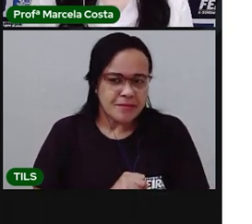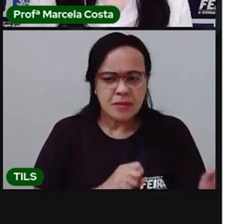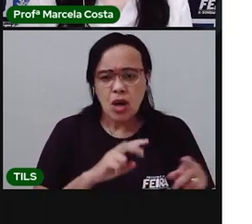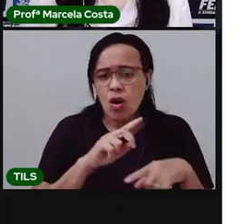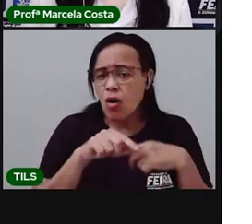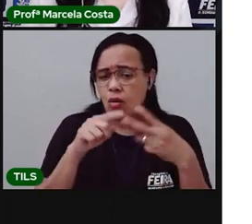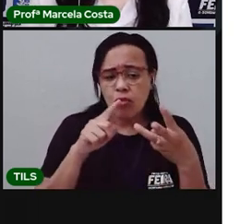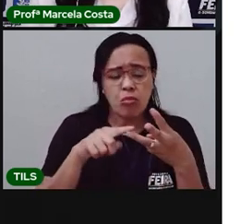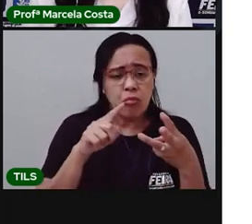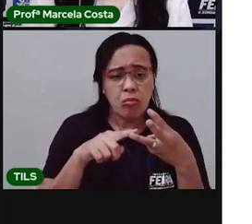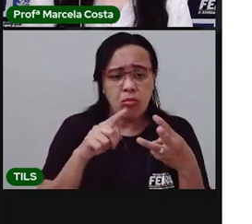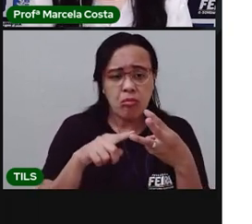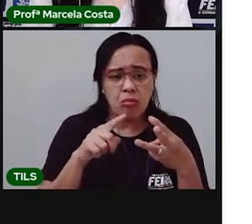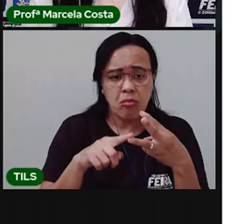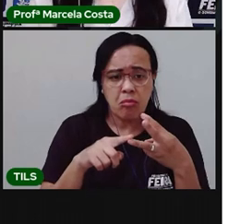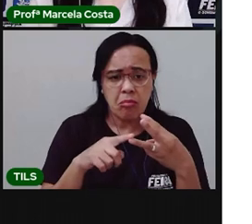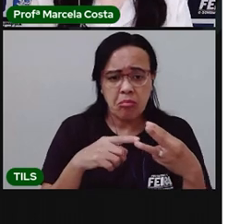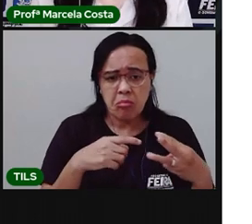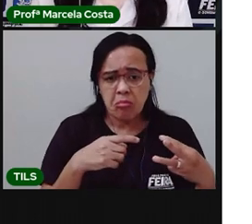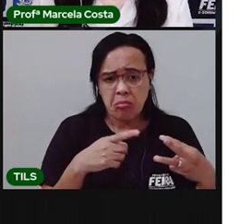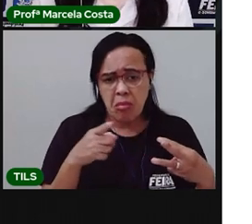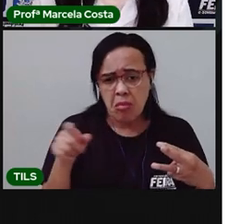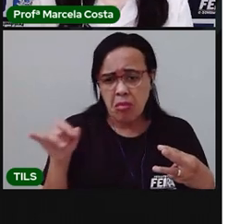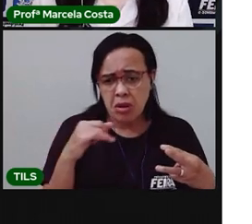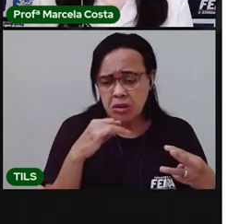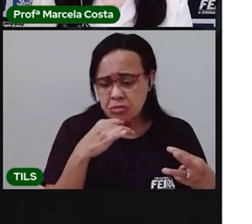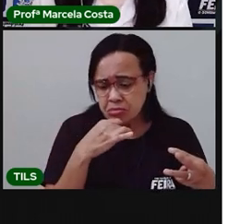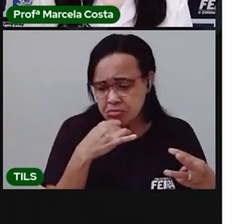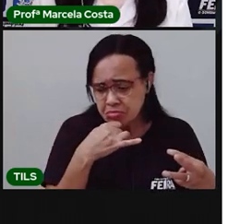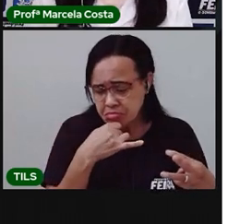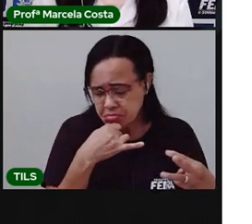Ou ela está expressando que ela está muito triste?